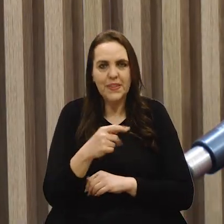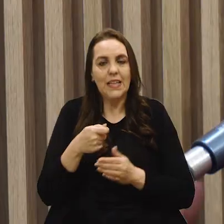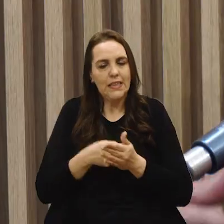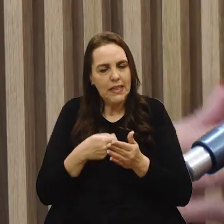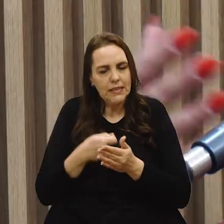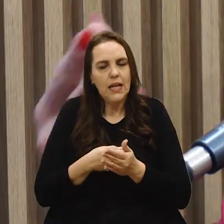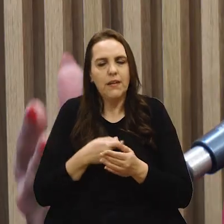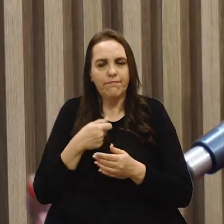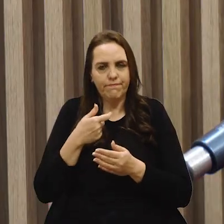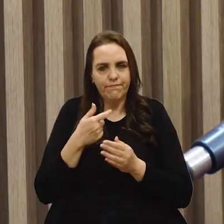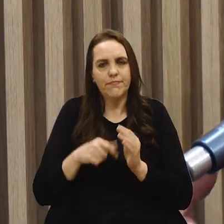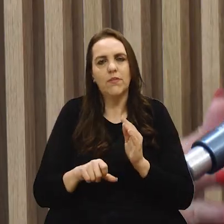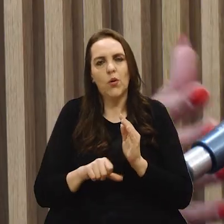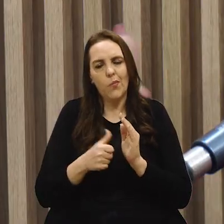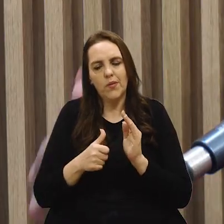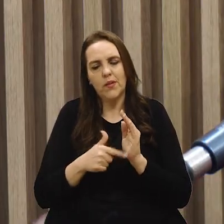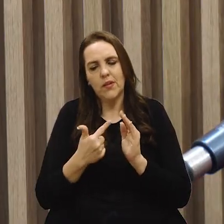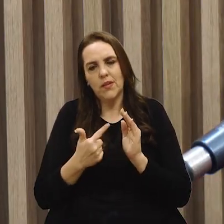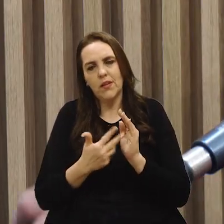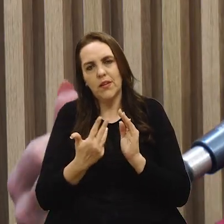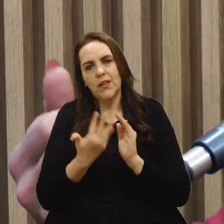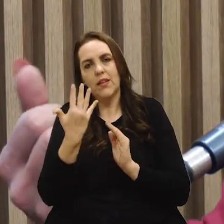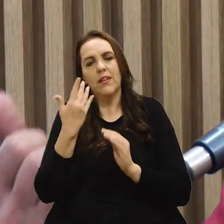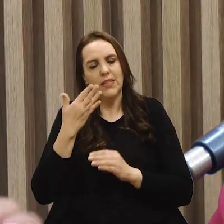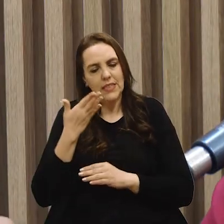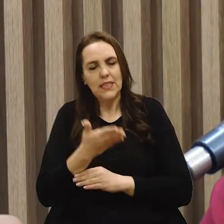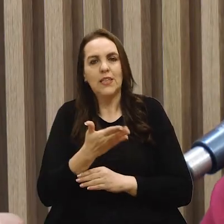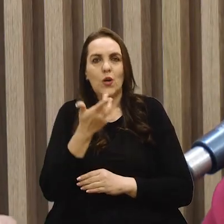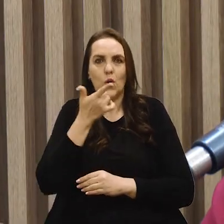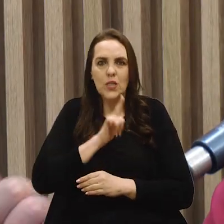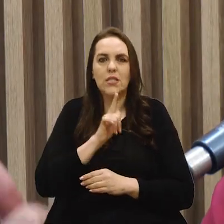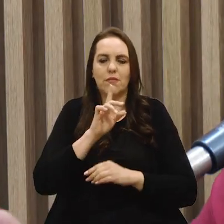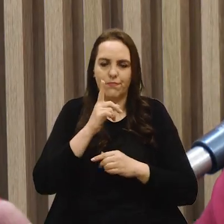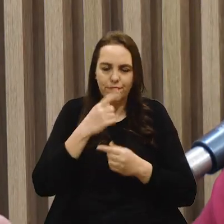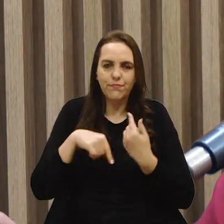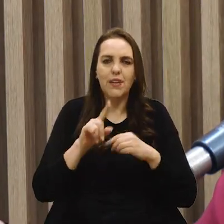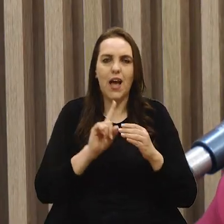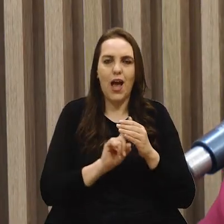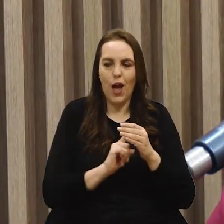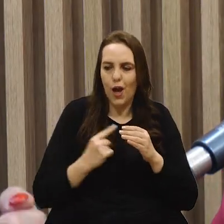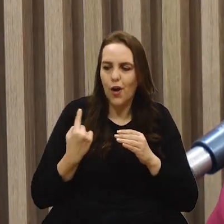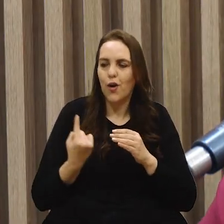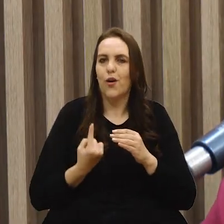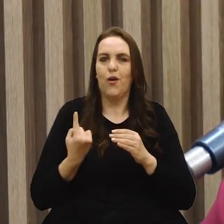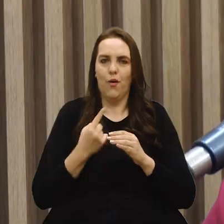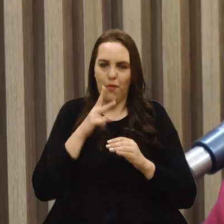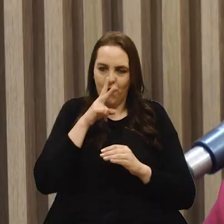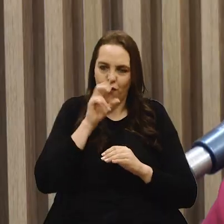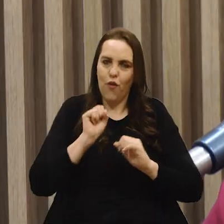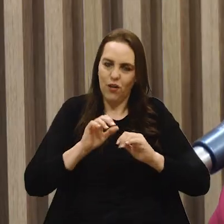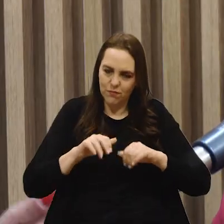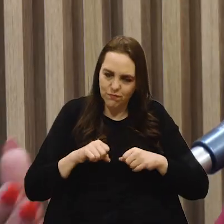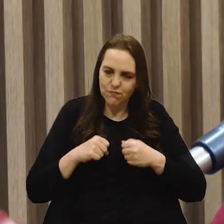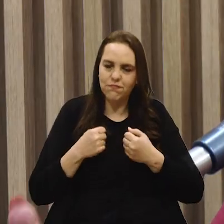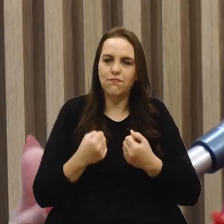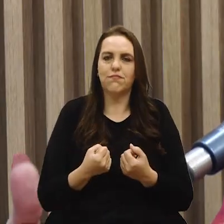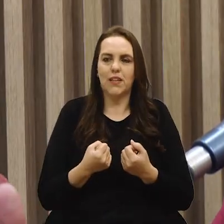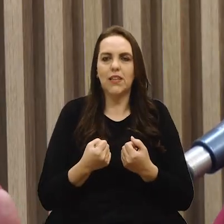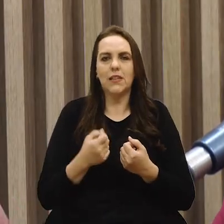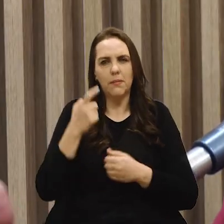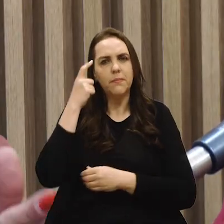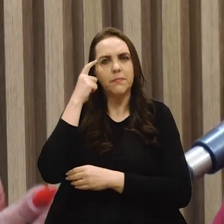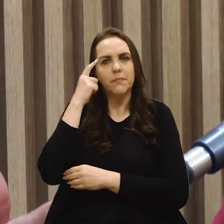tentar trabalhar por diversas vezes até que ele consiga criar novamente autonomia, se fortalecer e,